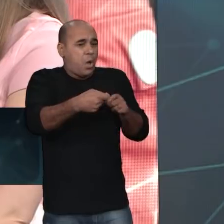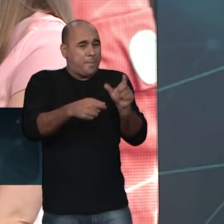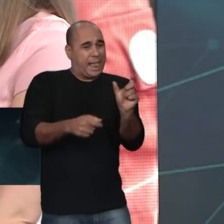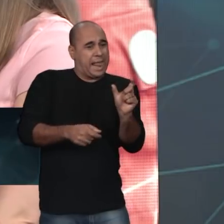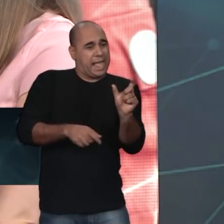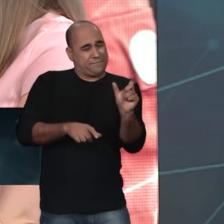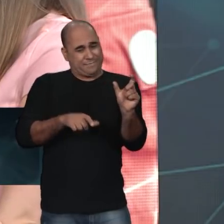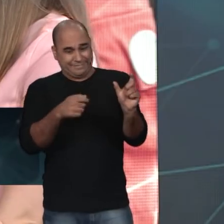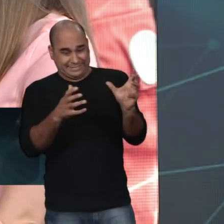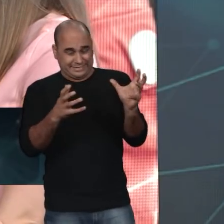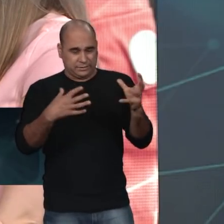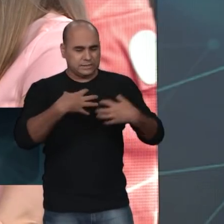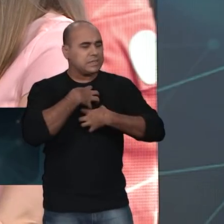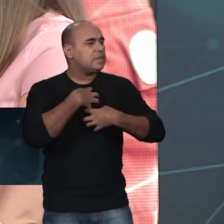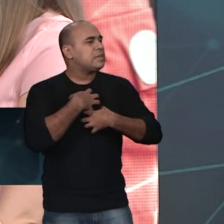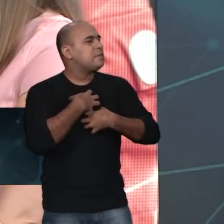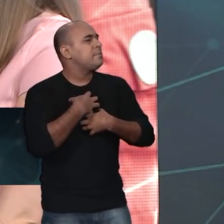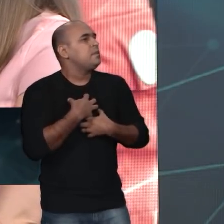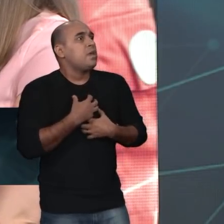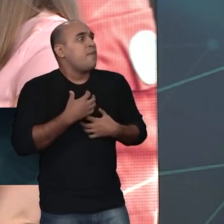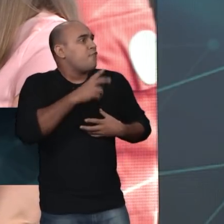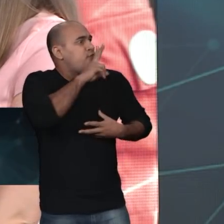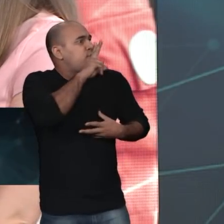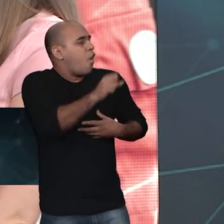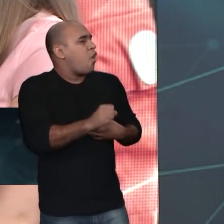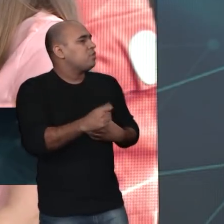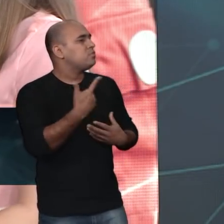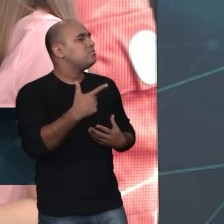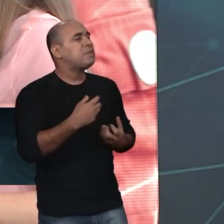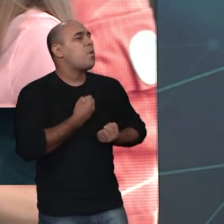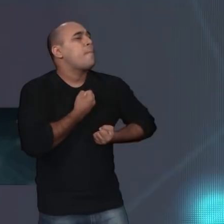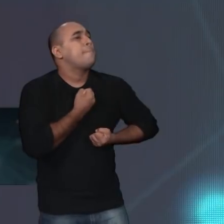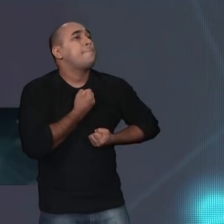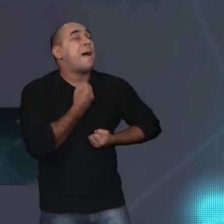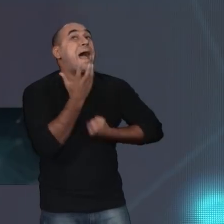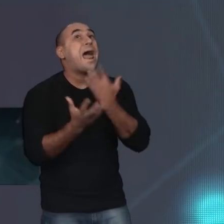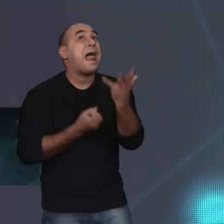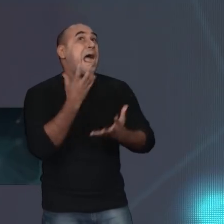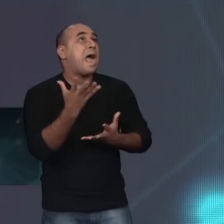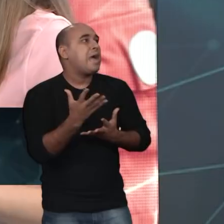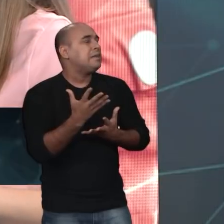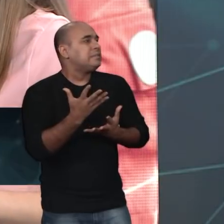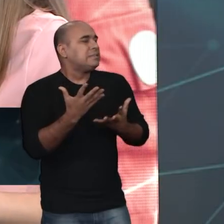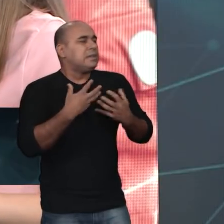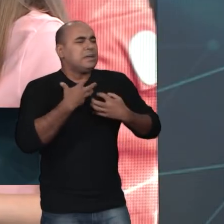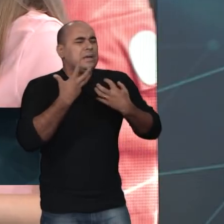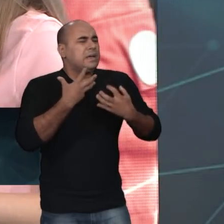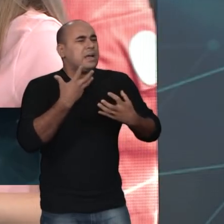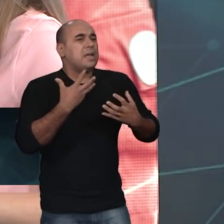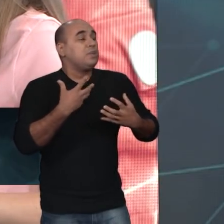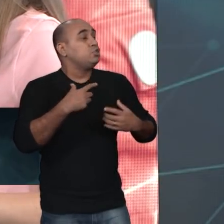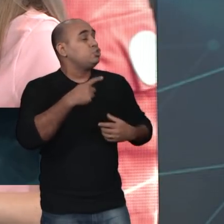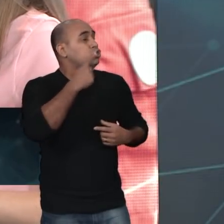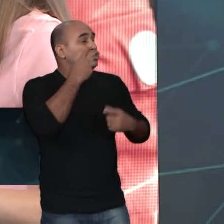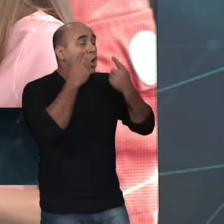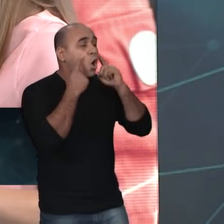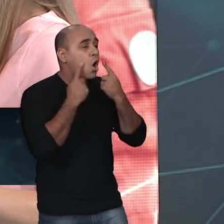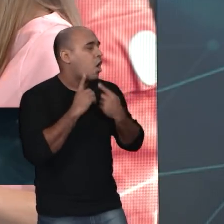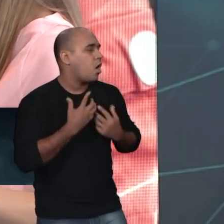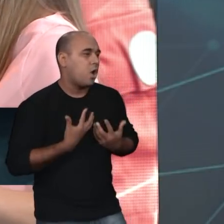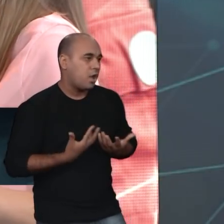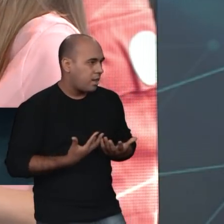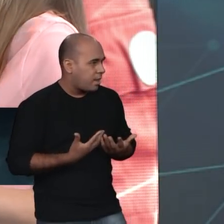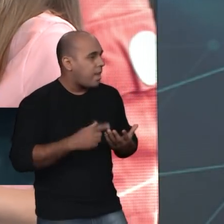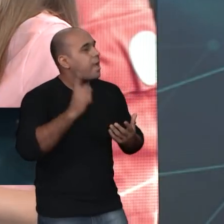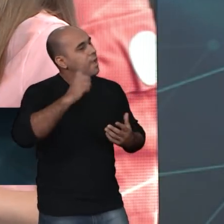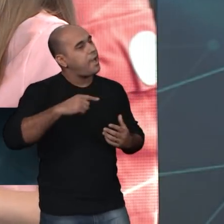é tão forte que você não encontra palavras quando você vai orar para Deus. E é justamente que a música fala disso. Fala que você, quando está chorando, o Espírito Santo